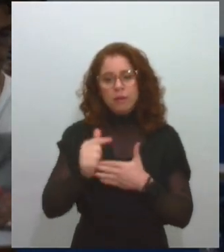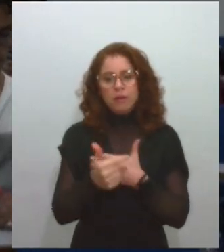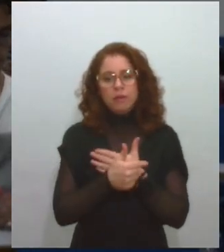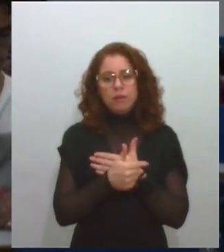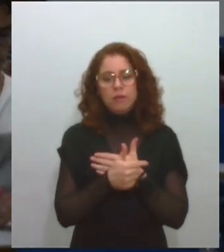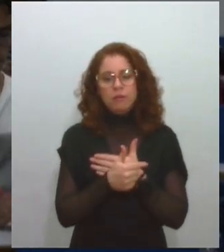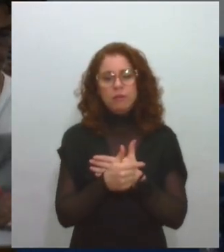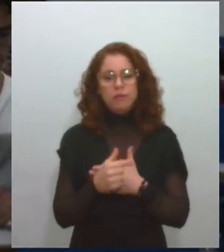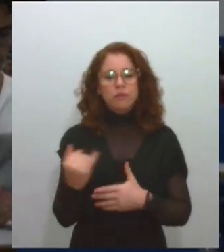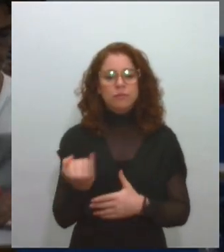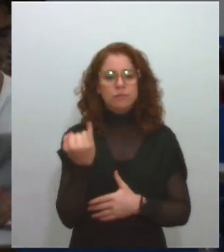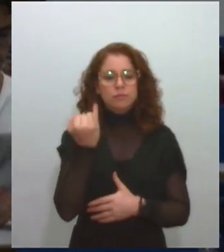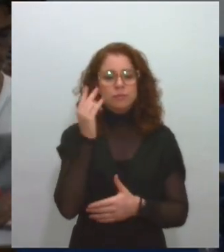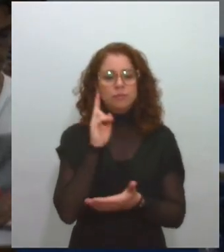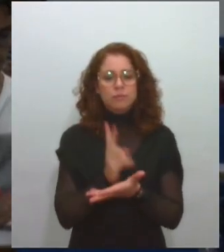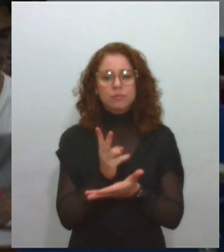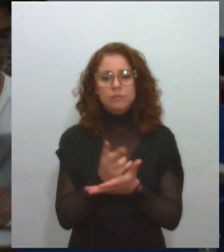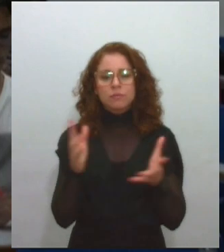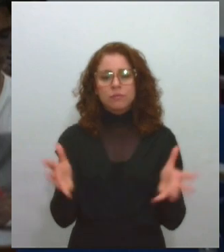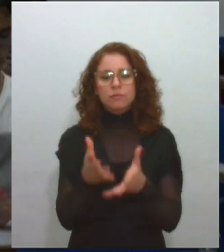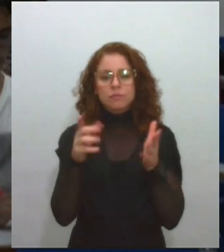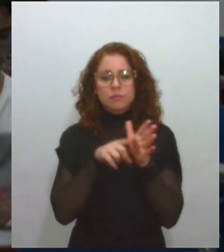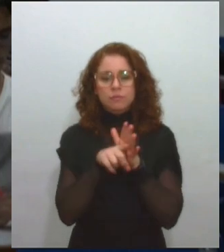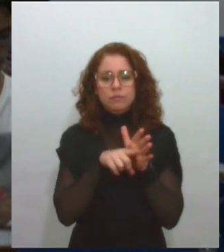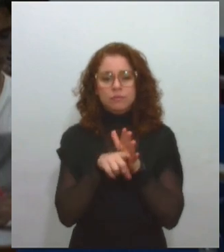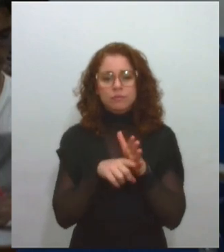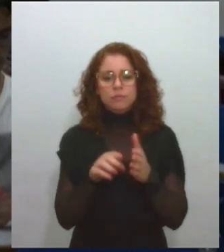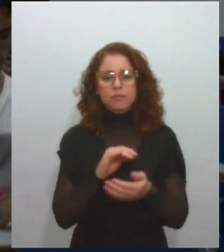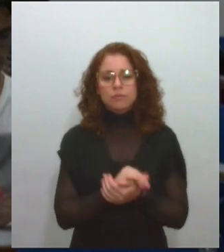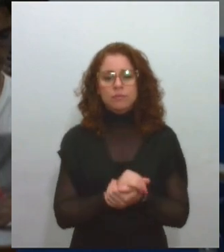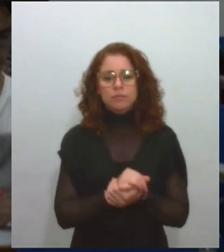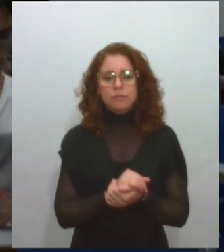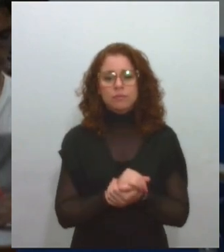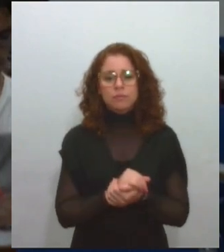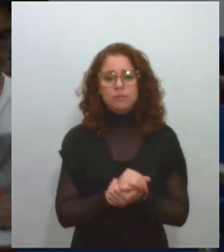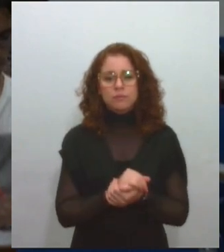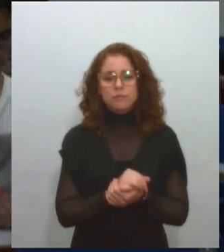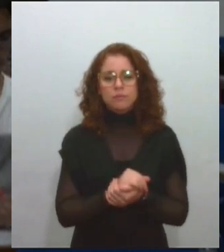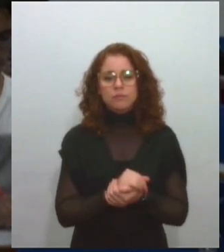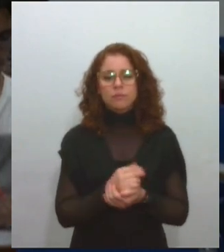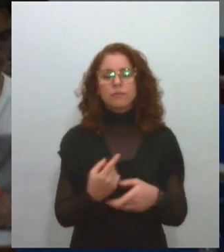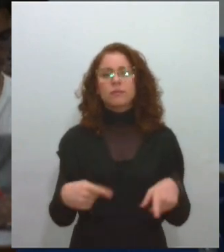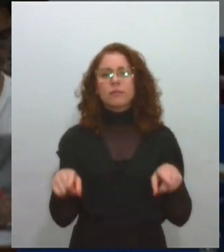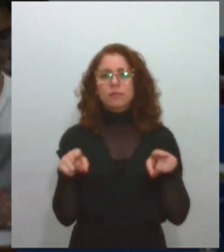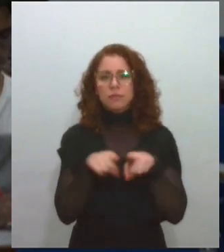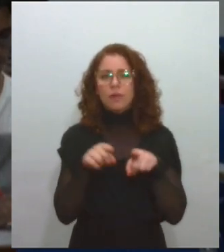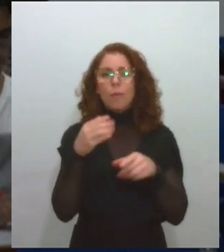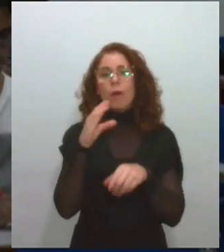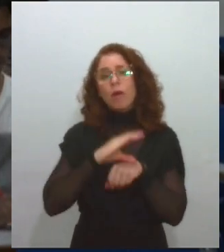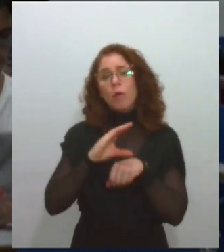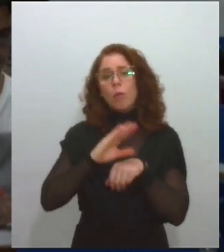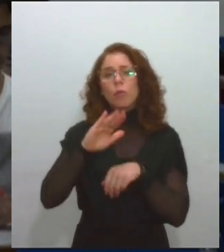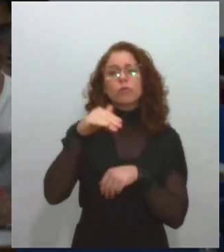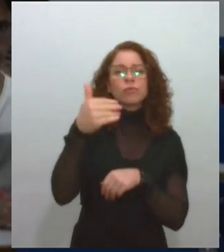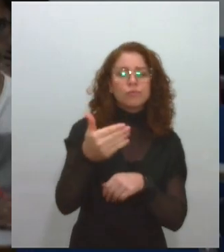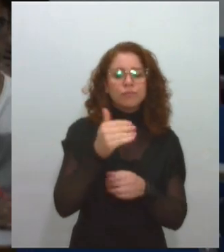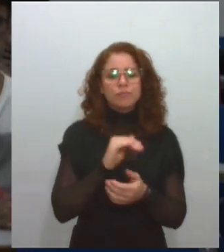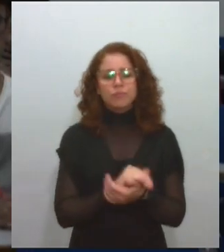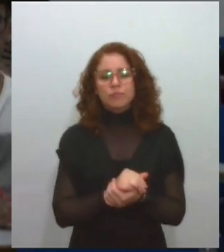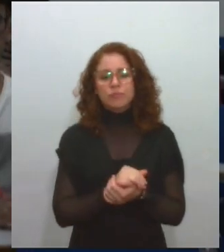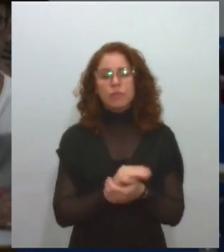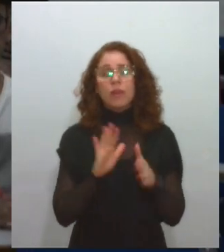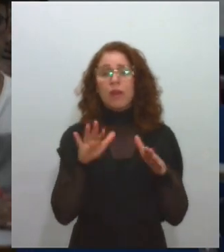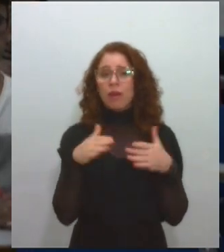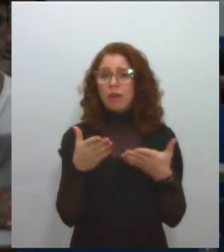ensino, pesquisa e necessariamente, né, a extensão. Então, no caso, quando a Assembleia se propõe